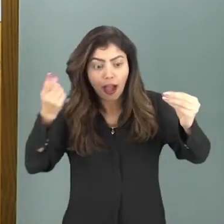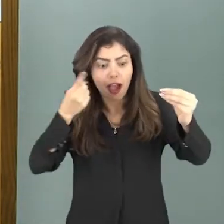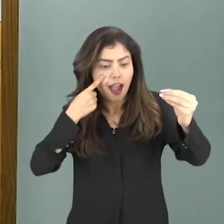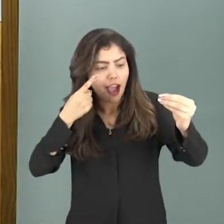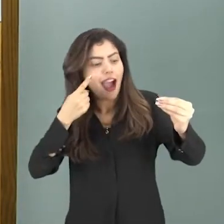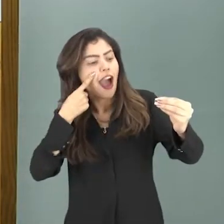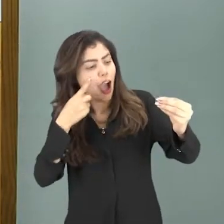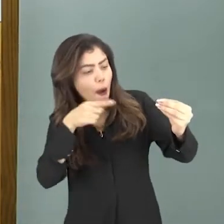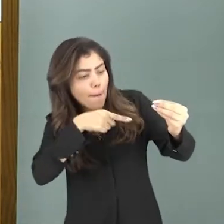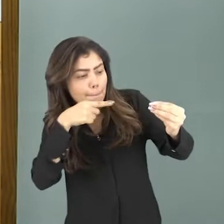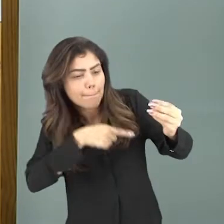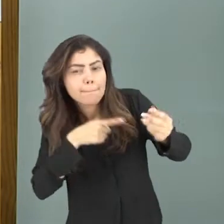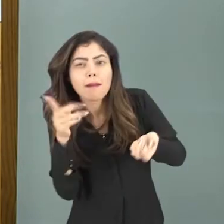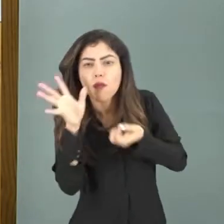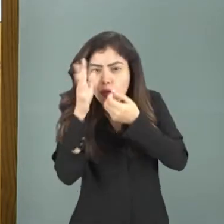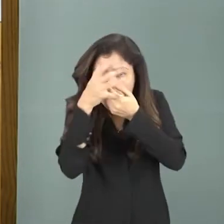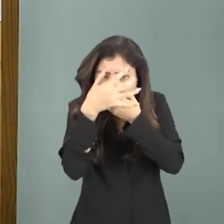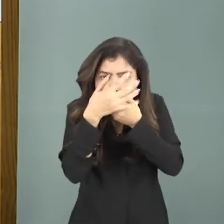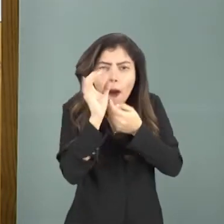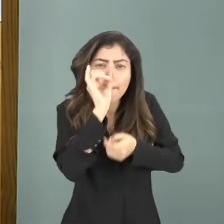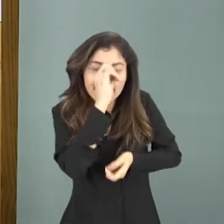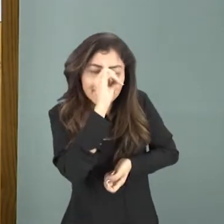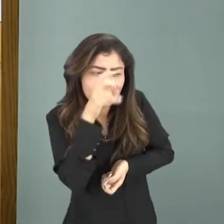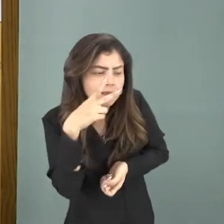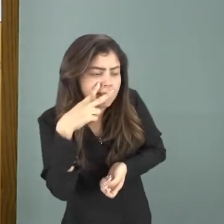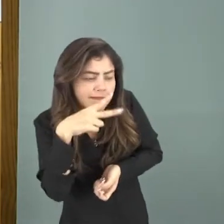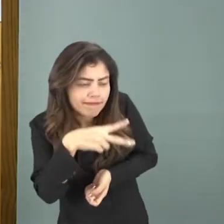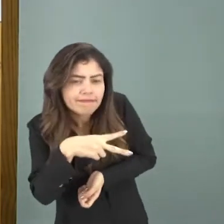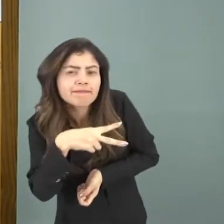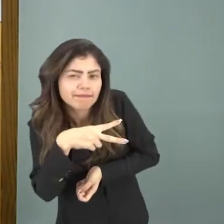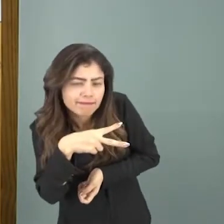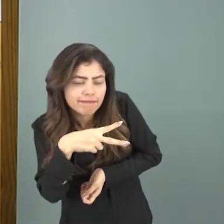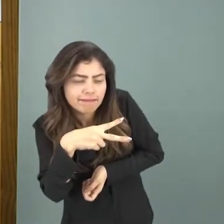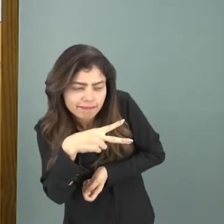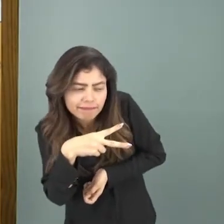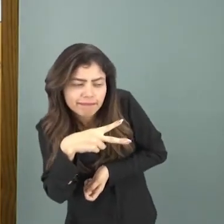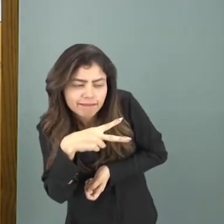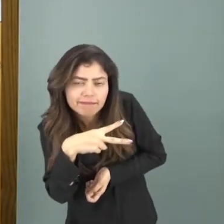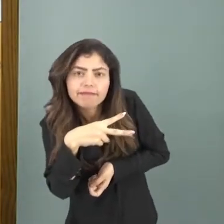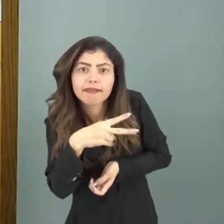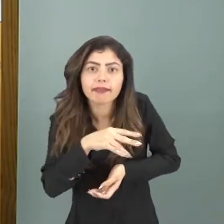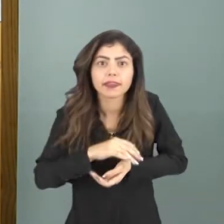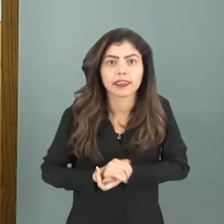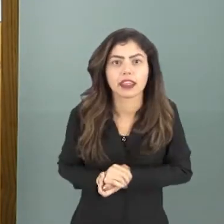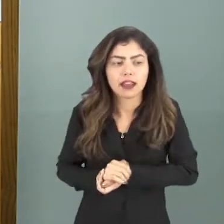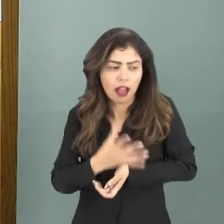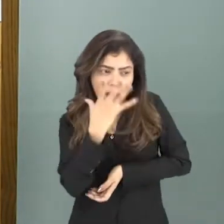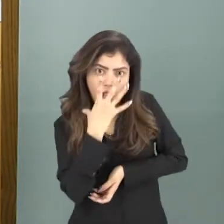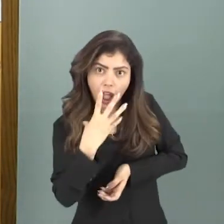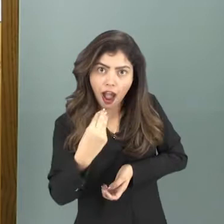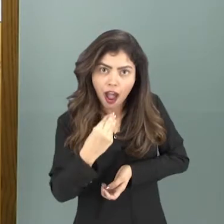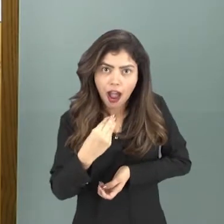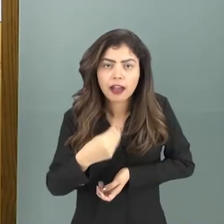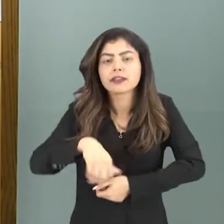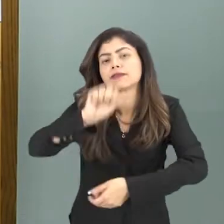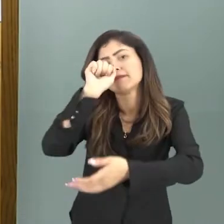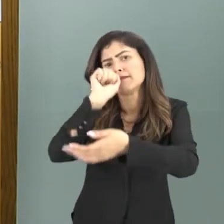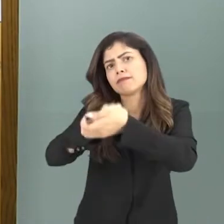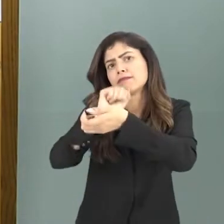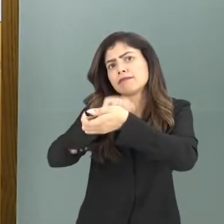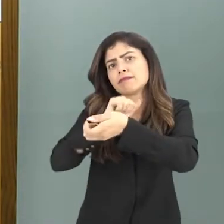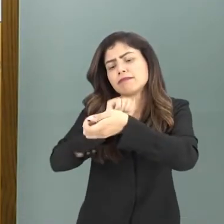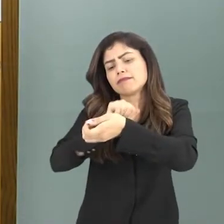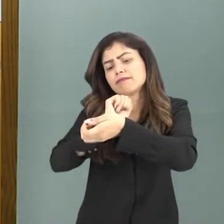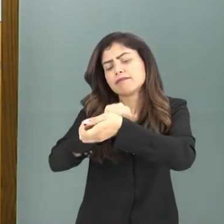viu que ali tinha um porquinho se escondeu na sua casa, né? Na casa de palha. O lobo mau então bateu